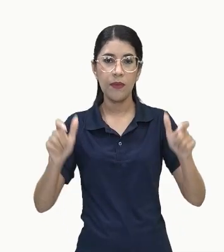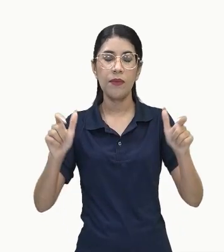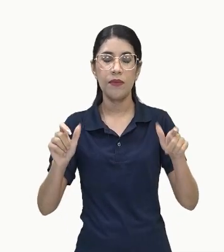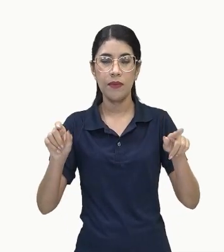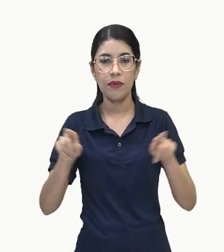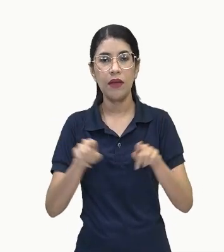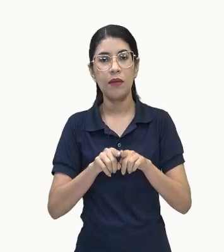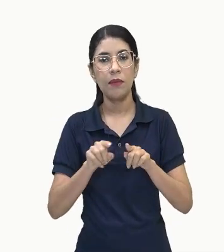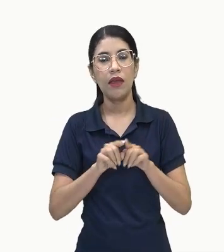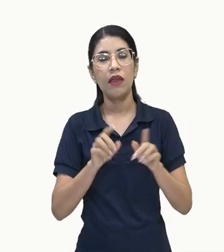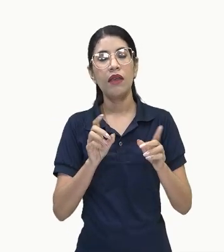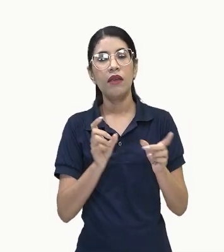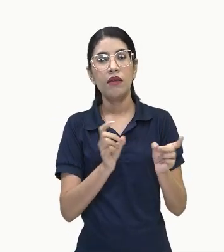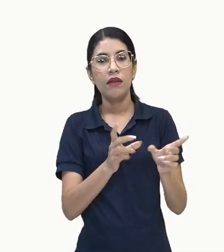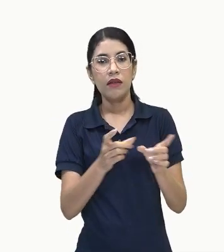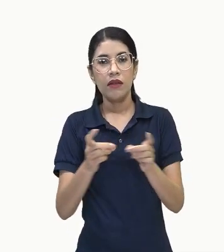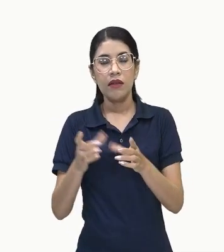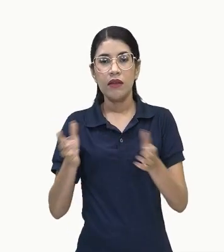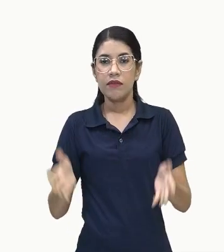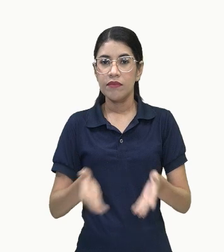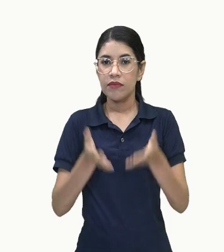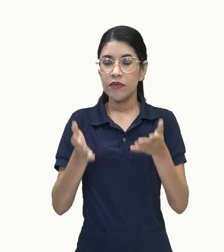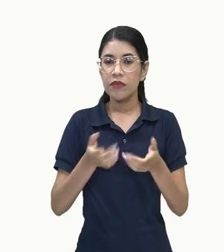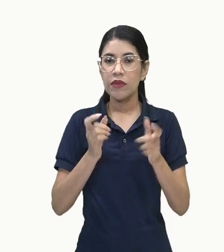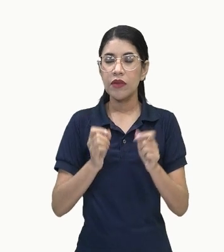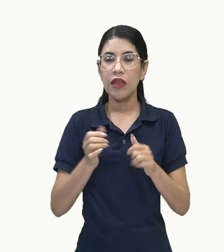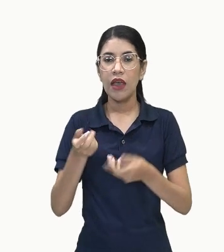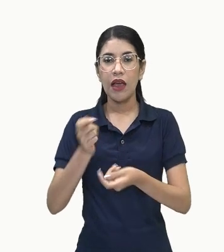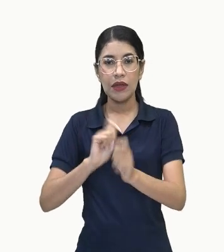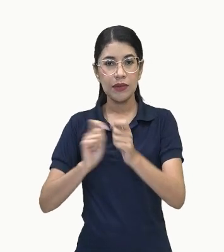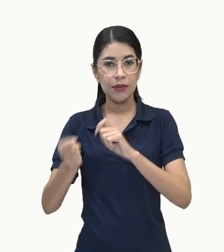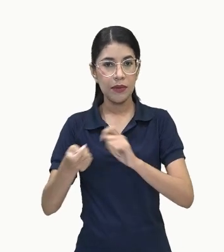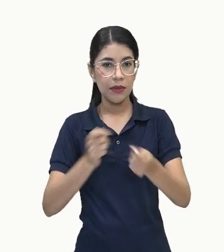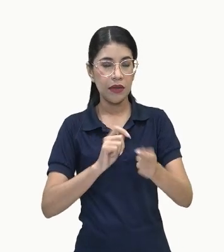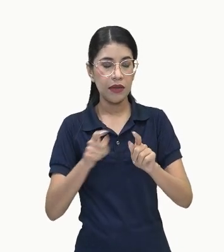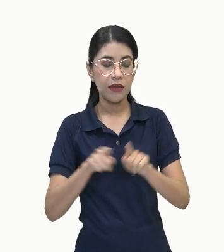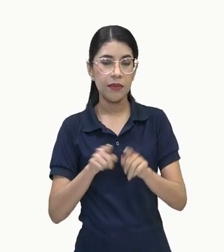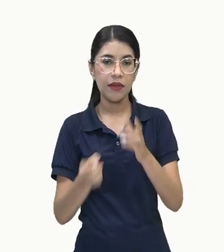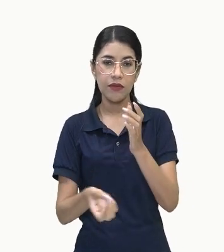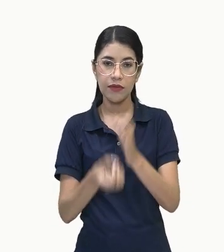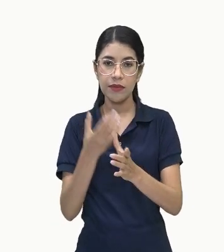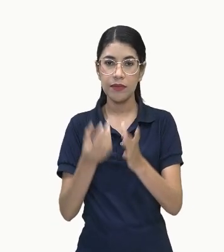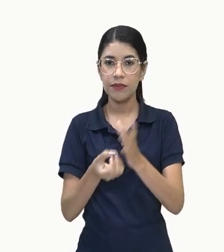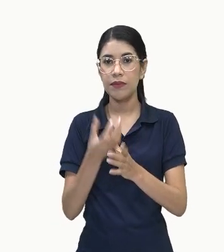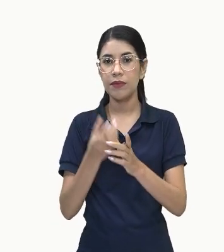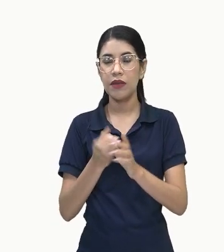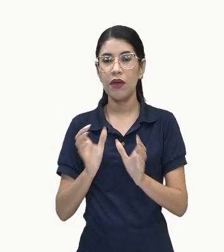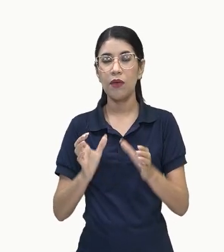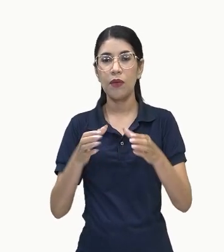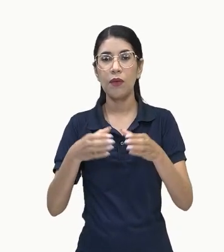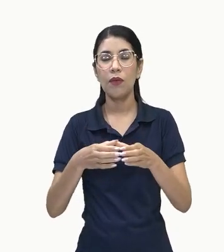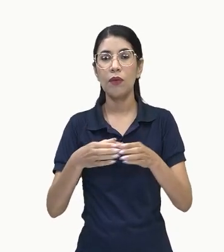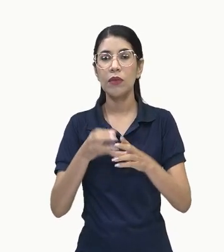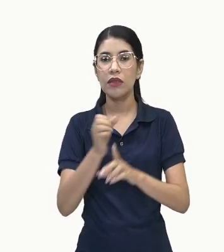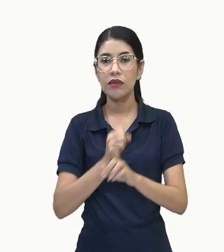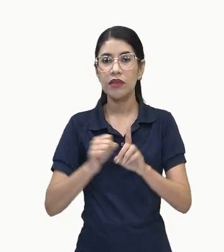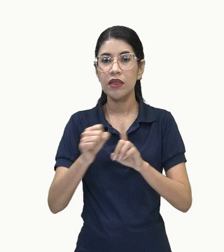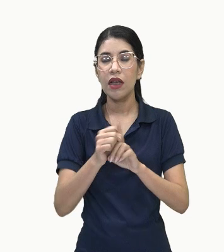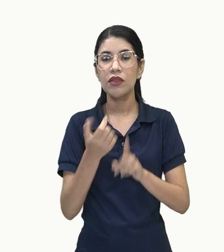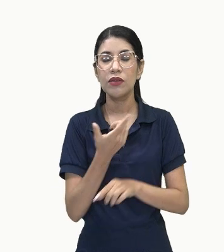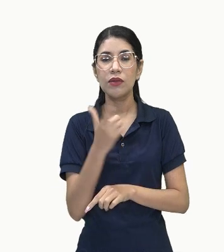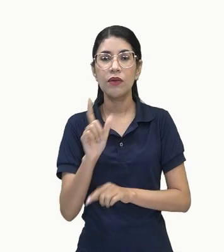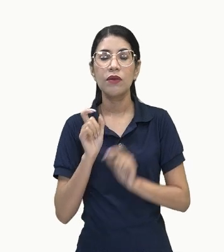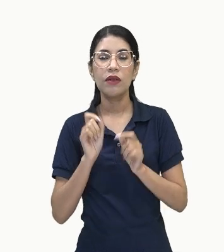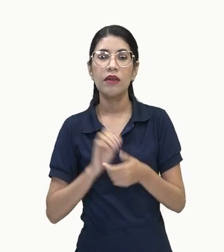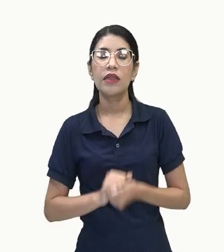também impulsionou ali as trocas comerciais e o surgimento ali de uma classe social que vai deter, a